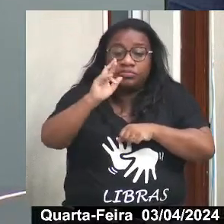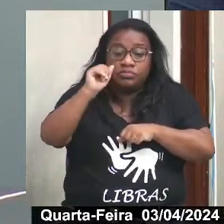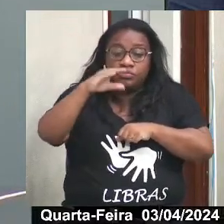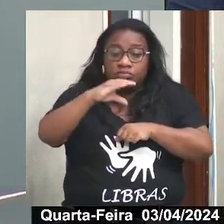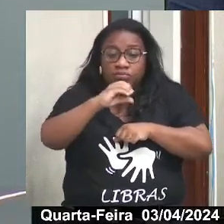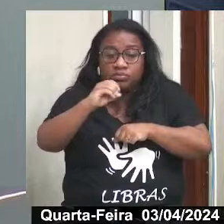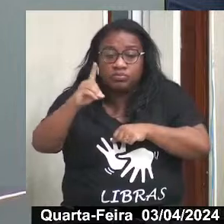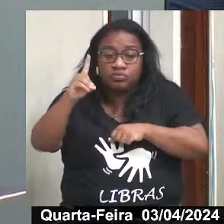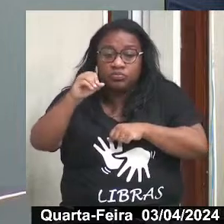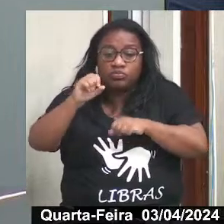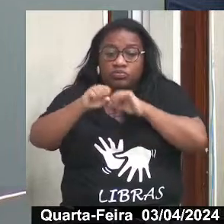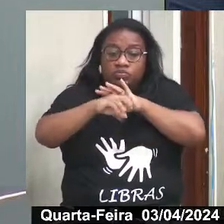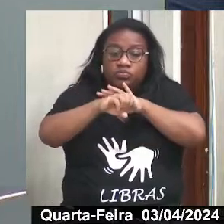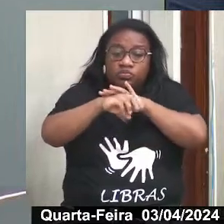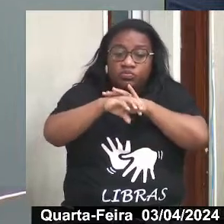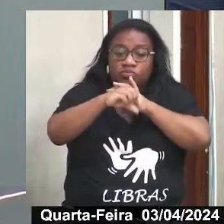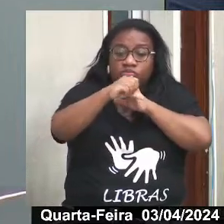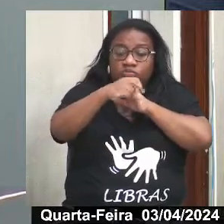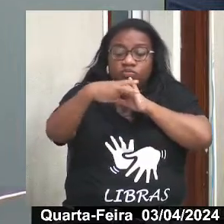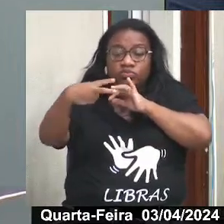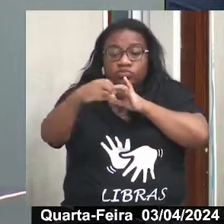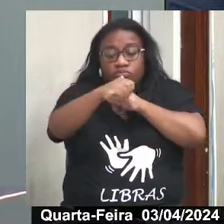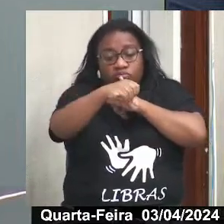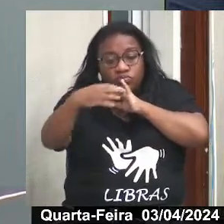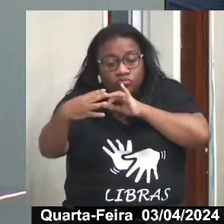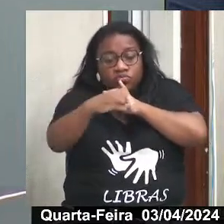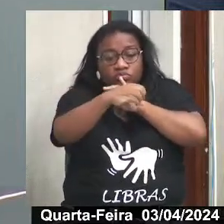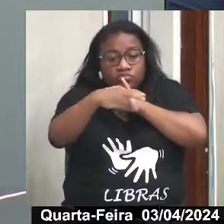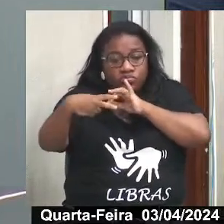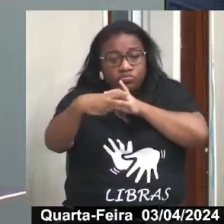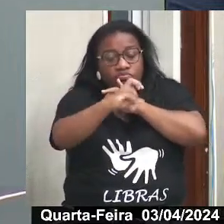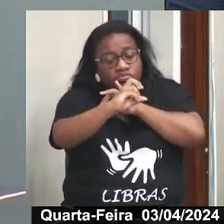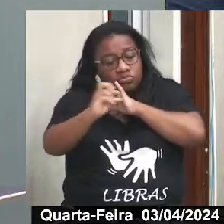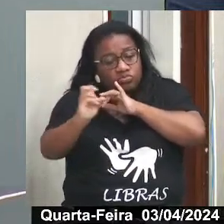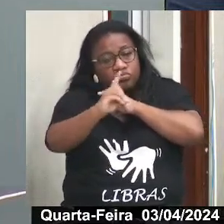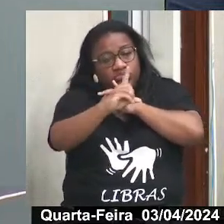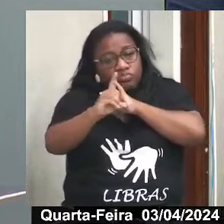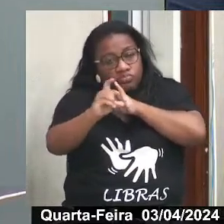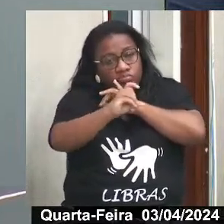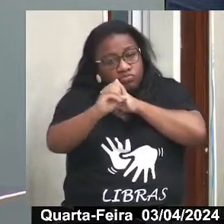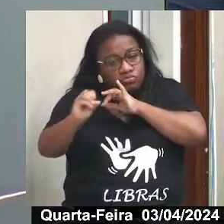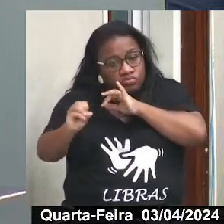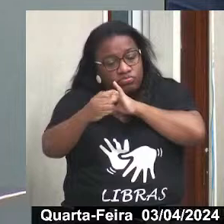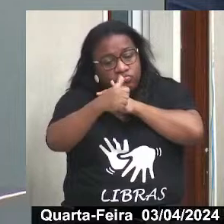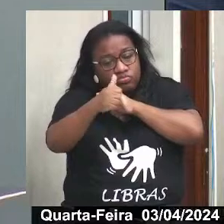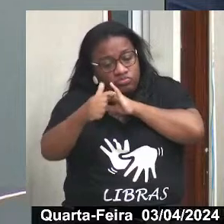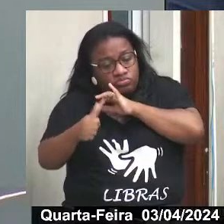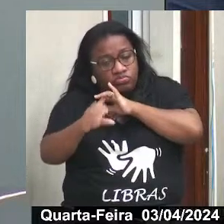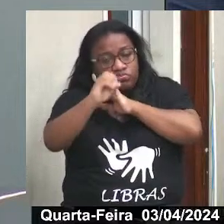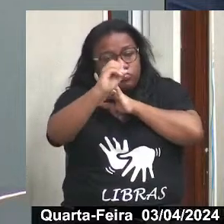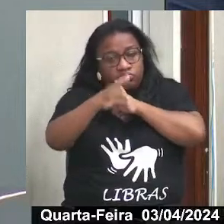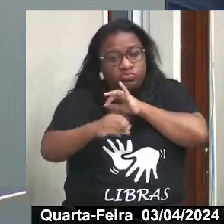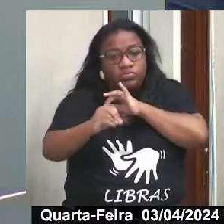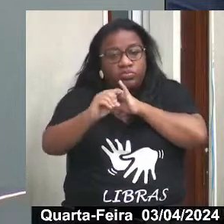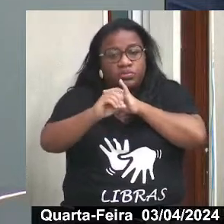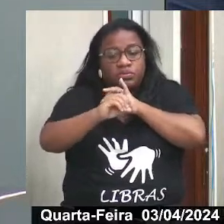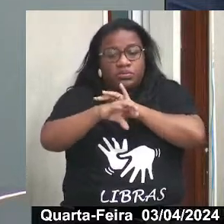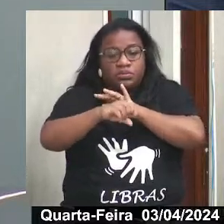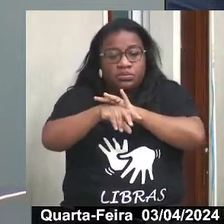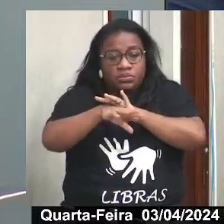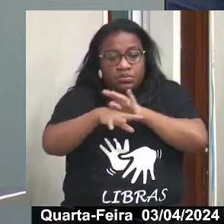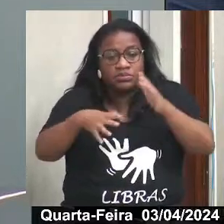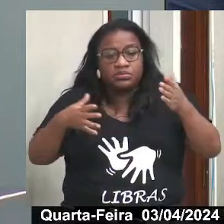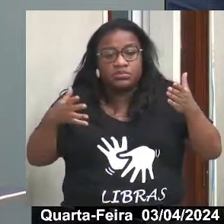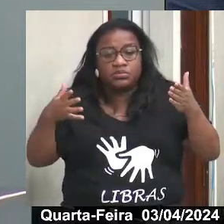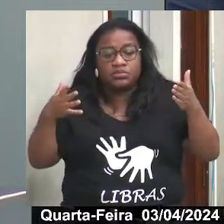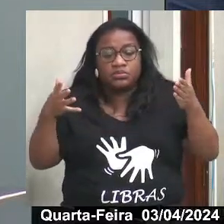Lima, Ricardo Almeida dos Santos. Indicação 92, 93, 94, 99, 100, 101, 102, 104, 111, 112, 113,